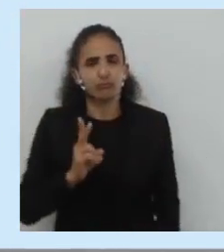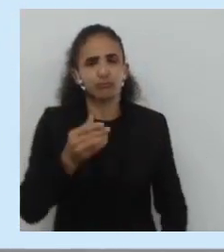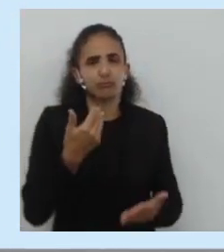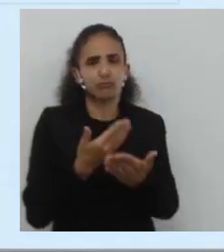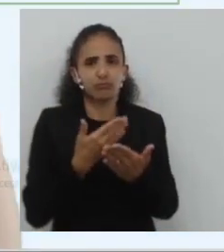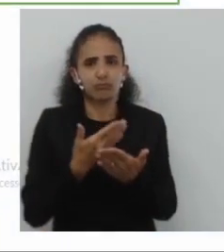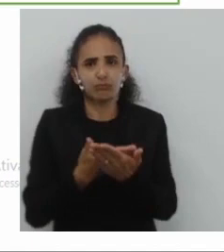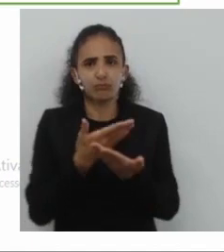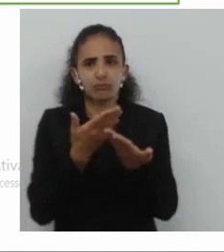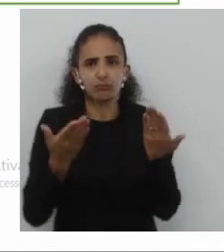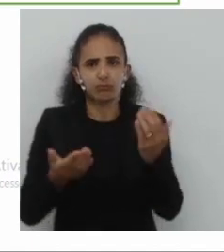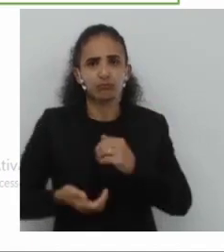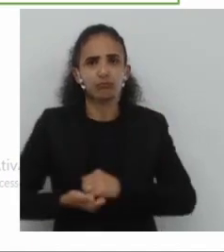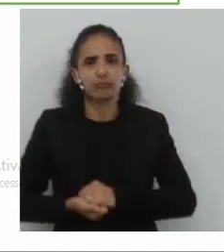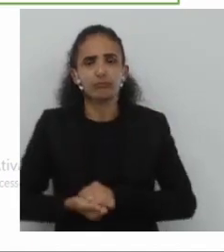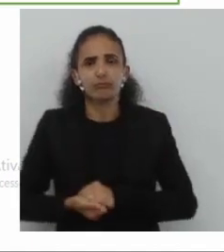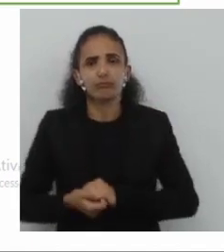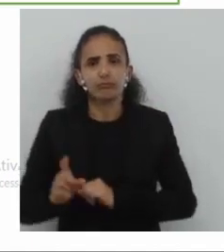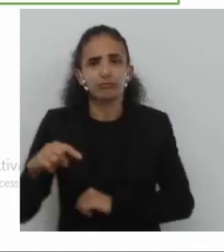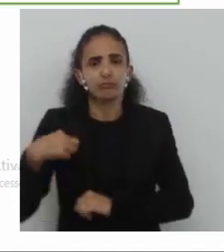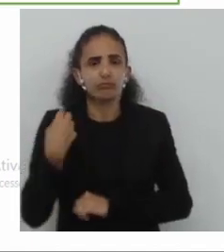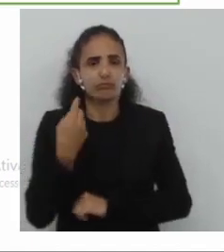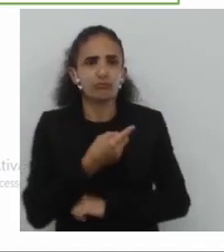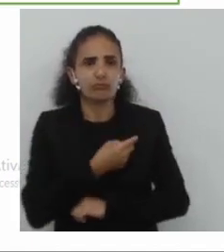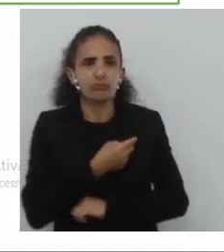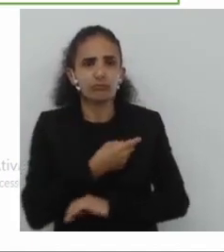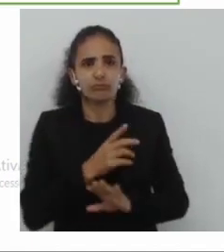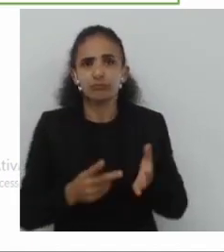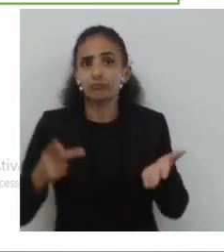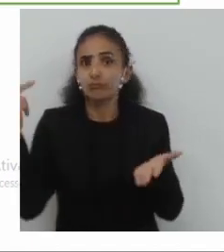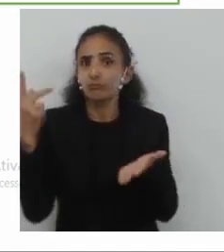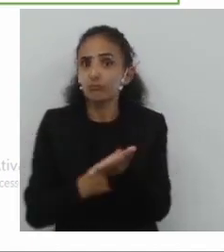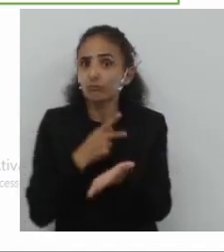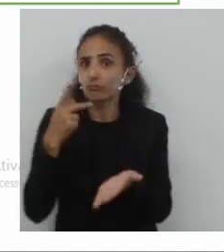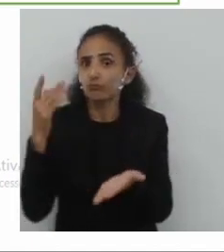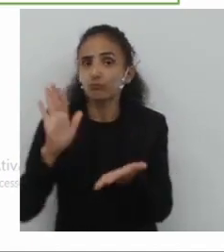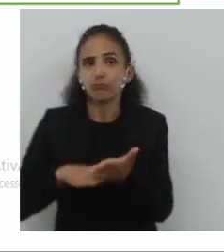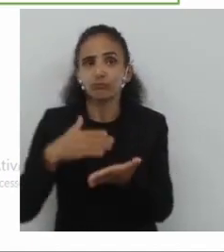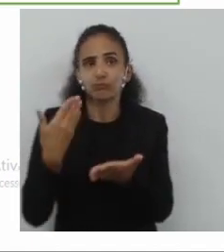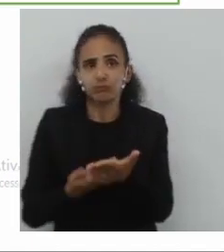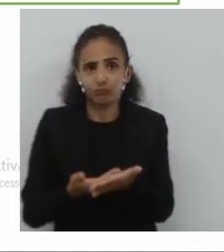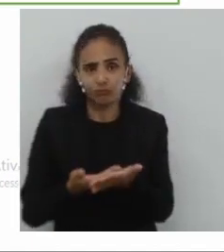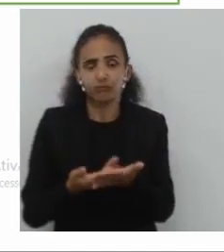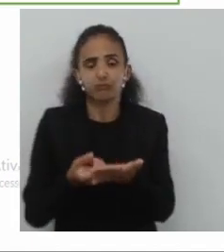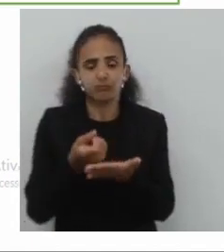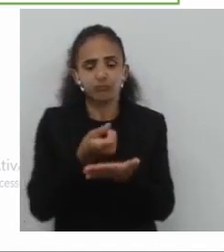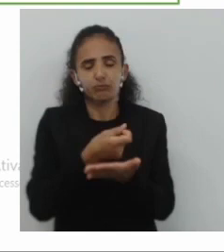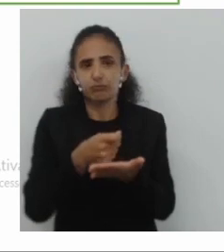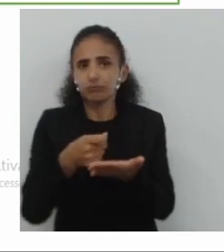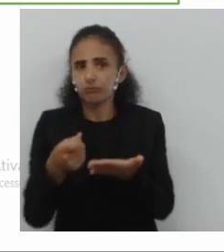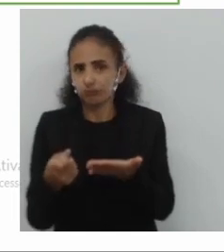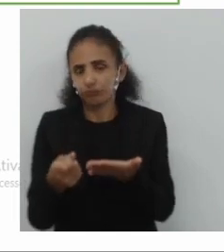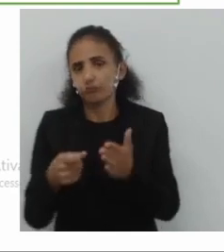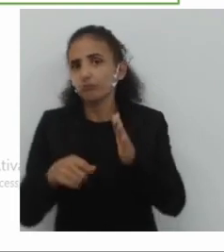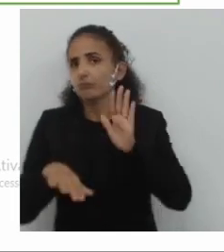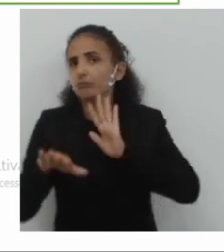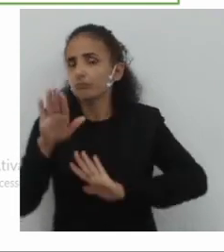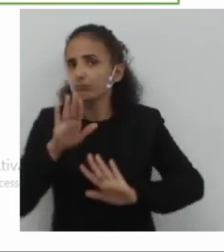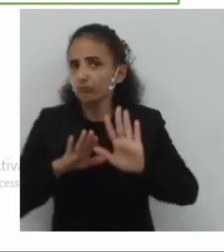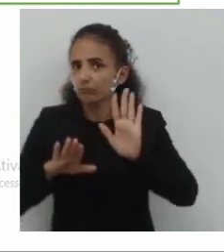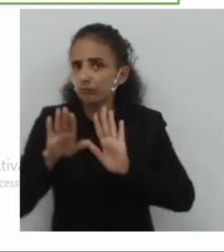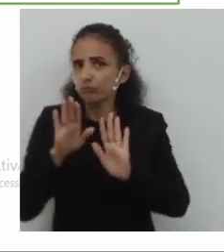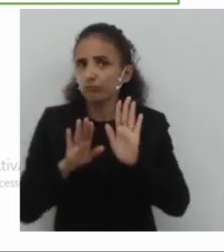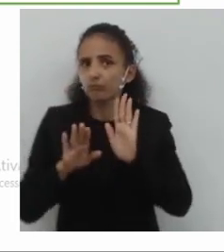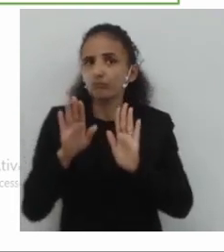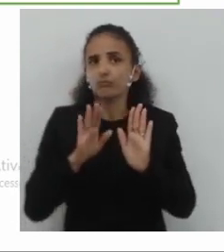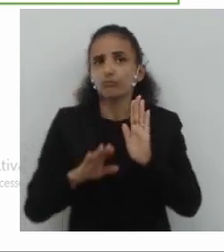Vamos ver aqui. Na tela nós temos um erro de interpretação do enunciado pode levar-nos